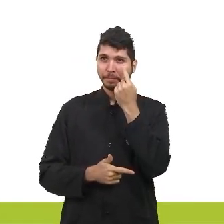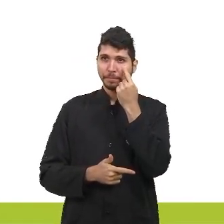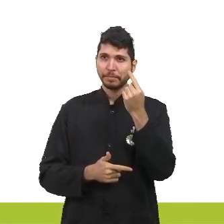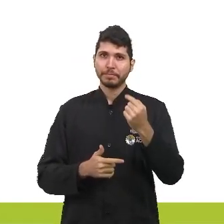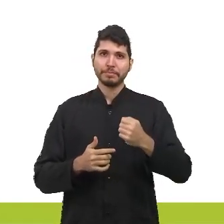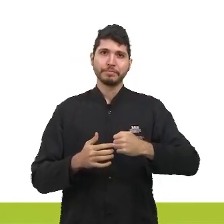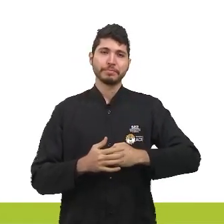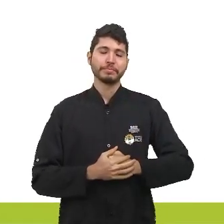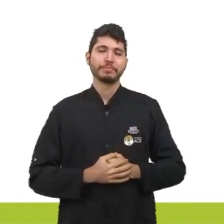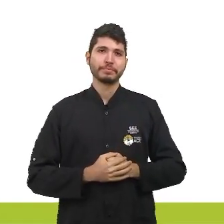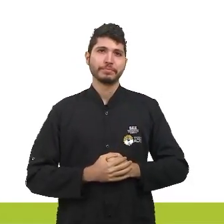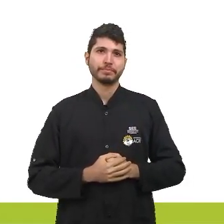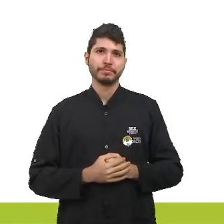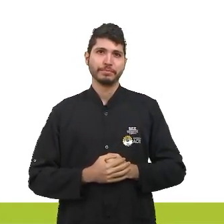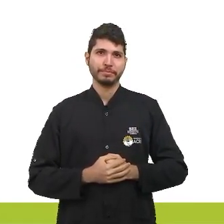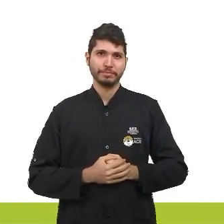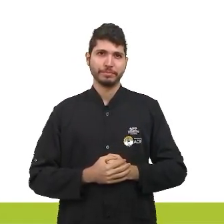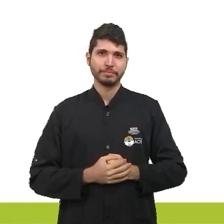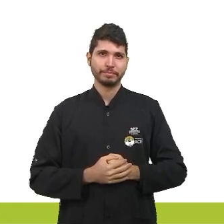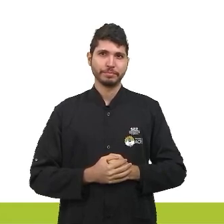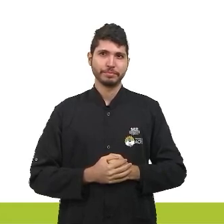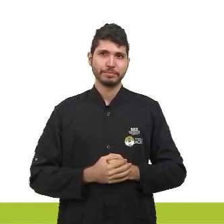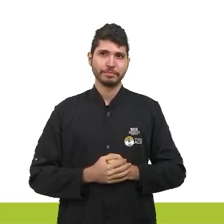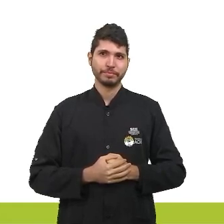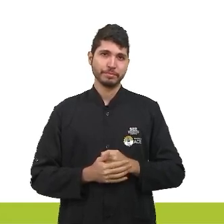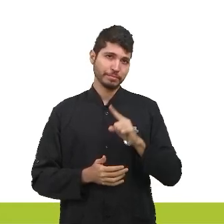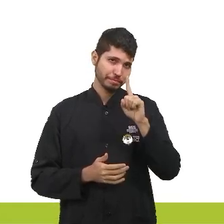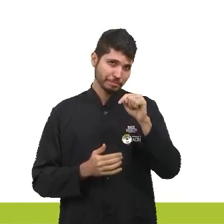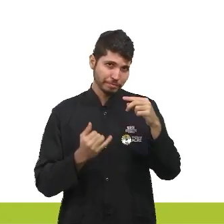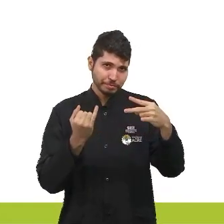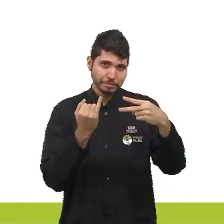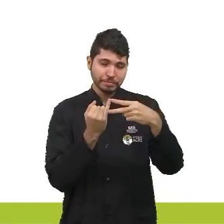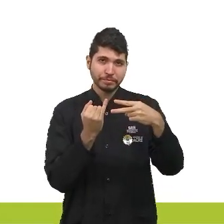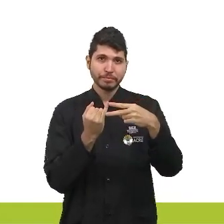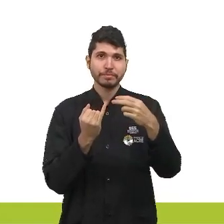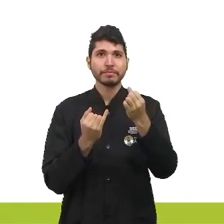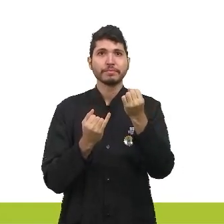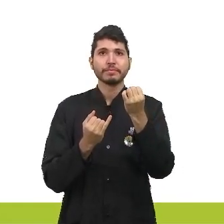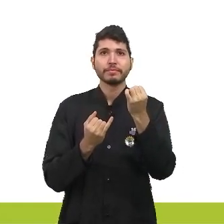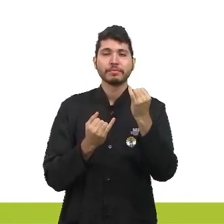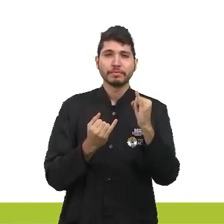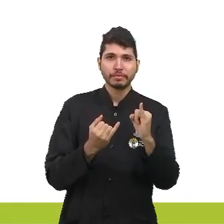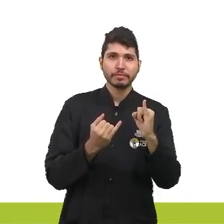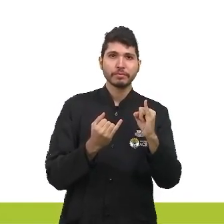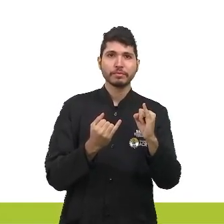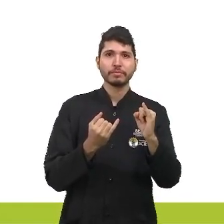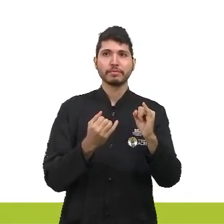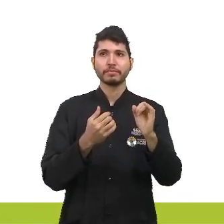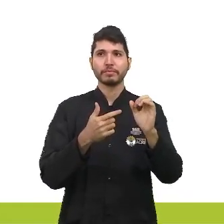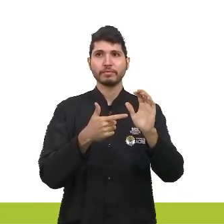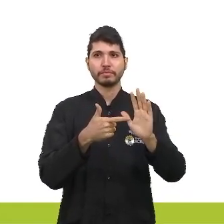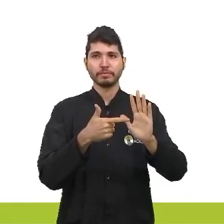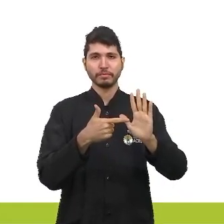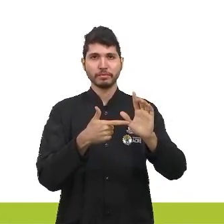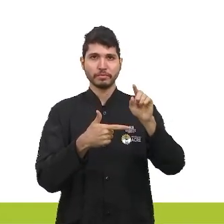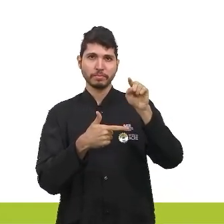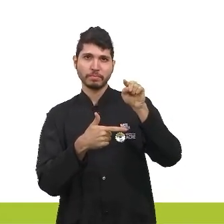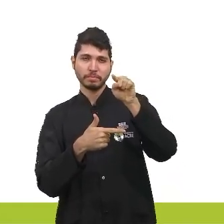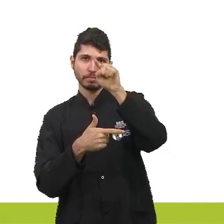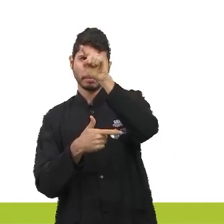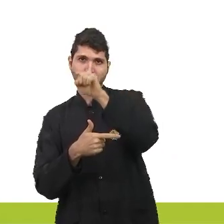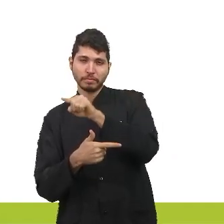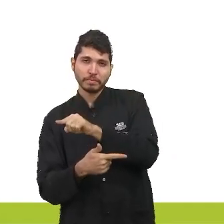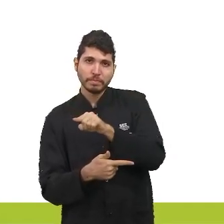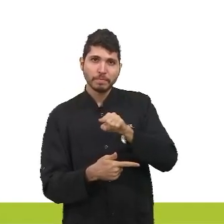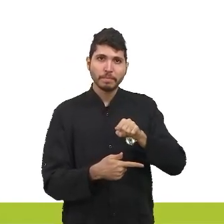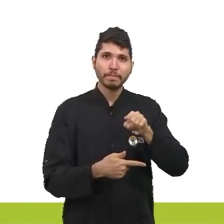superfície. Quando você considera um plano passando por essa face, um plano que contém essa face, você percebe